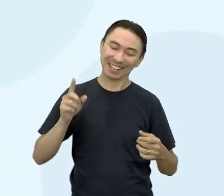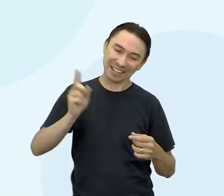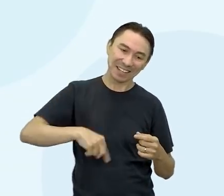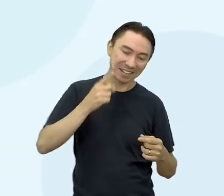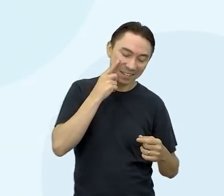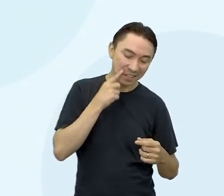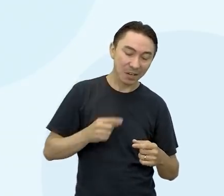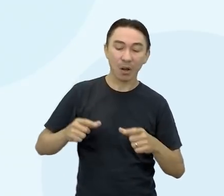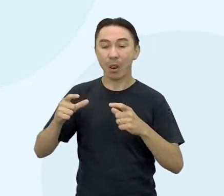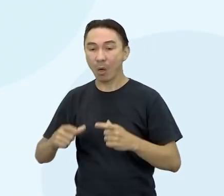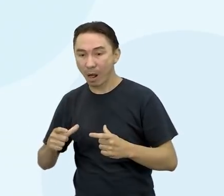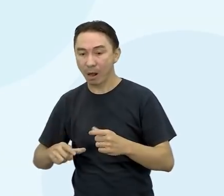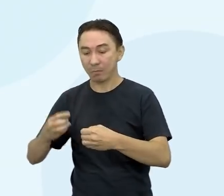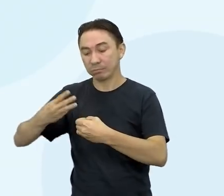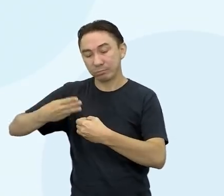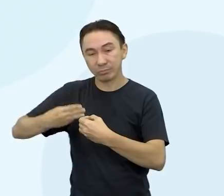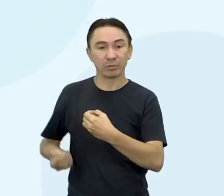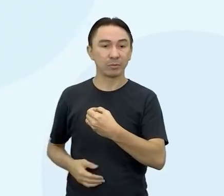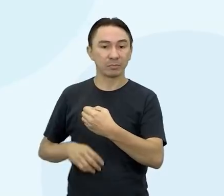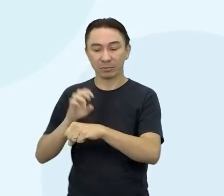estadual e municipal.